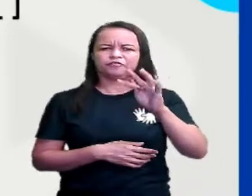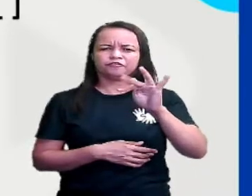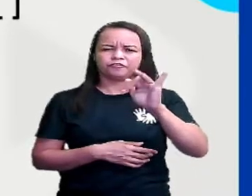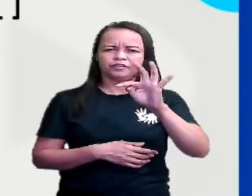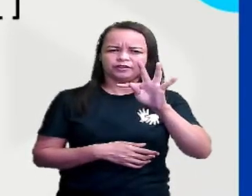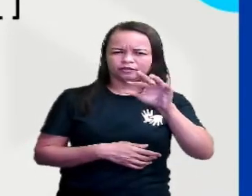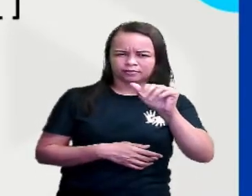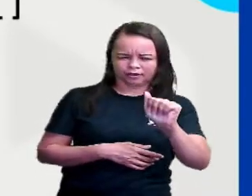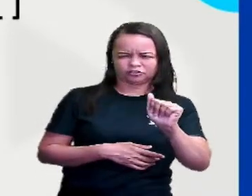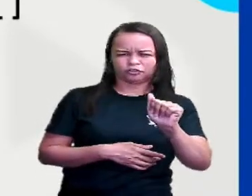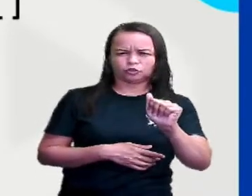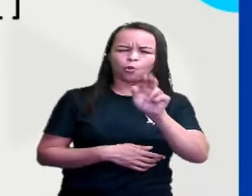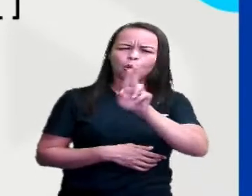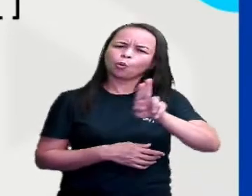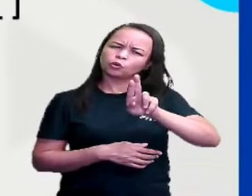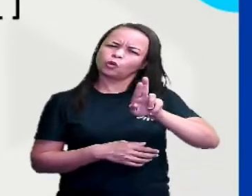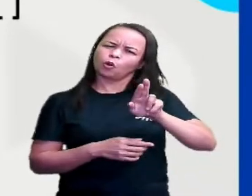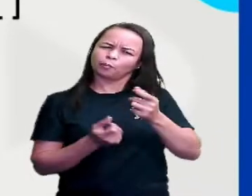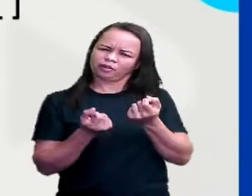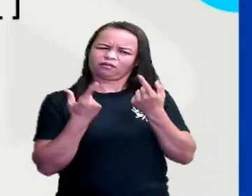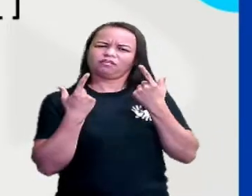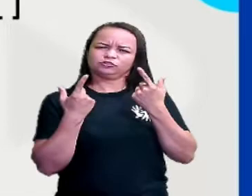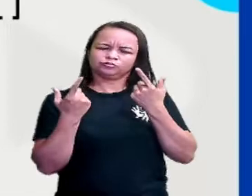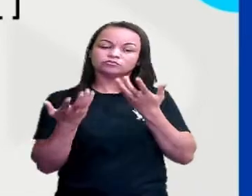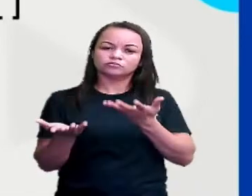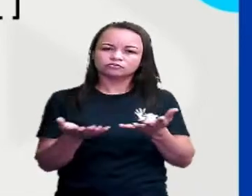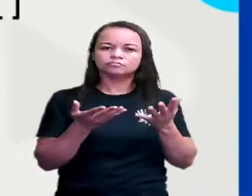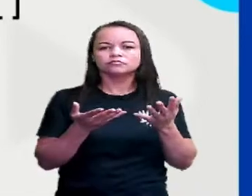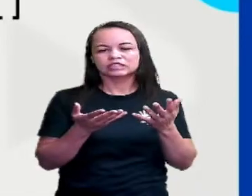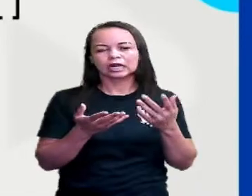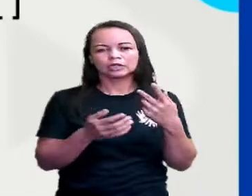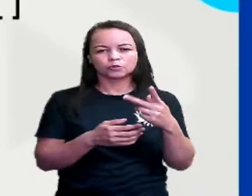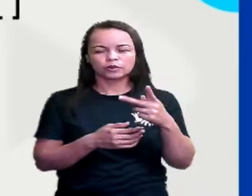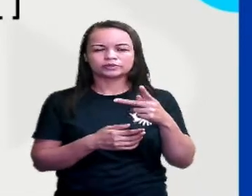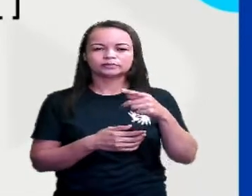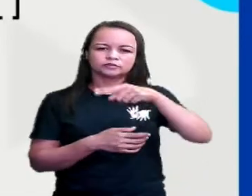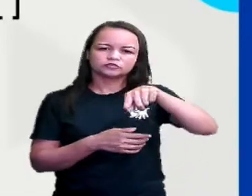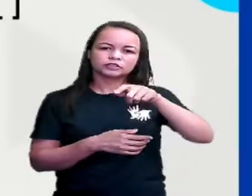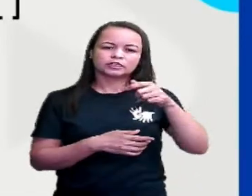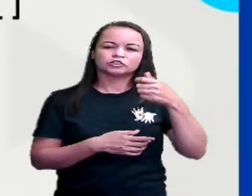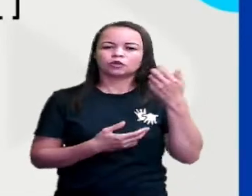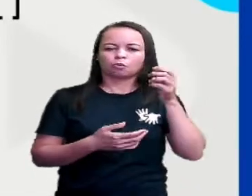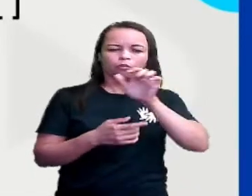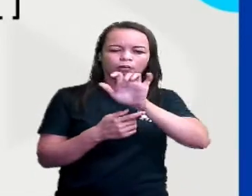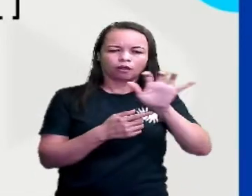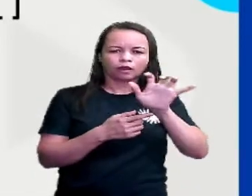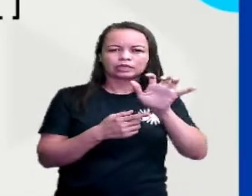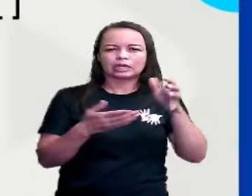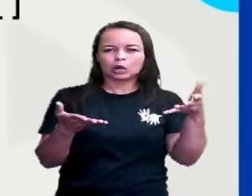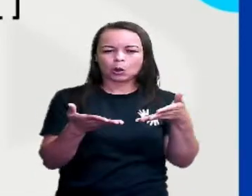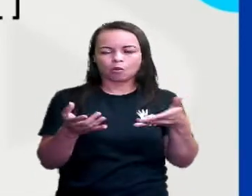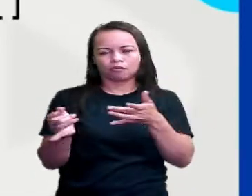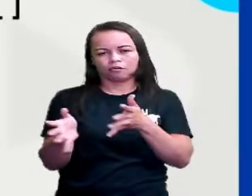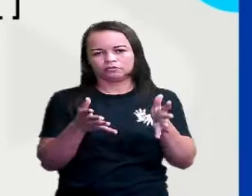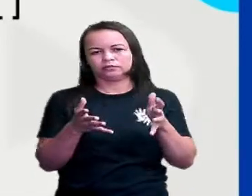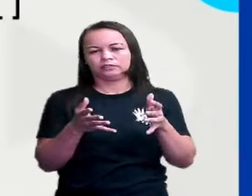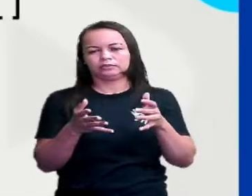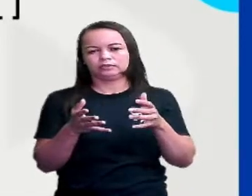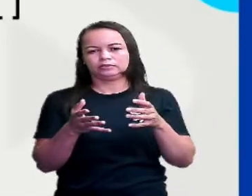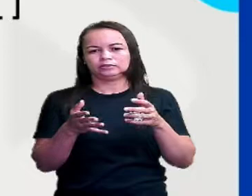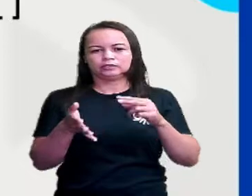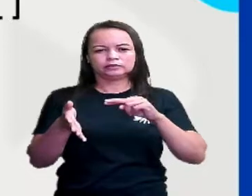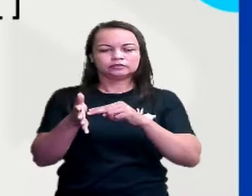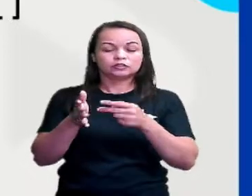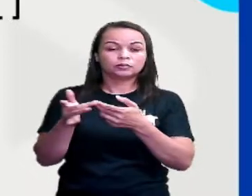pela primeira vez, epífitas, essa palavra significa sobre plantas,